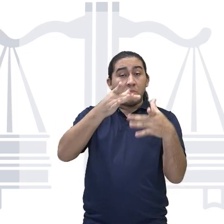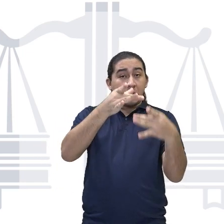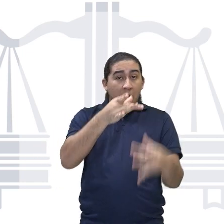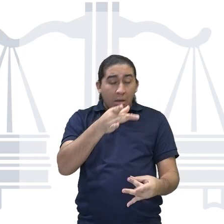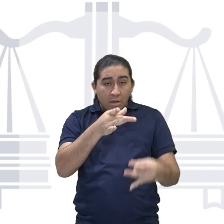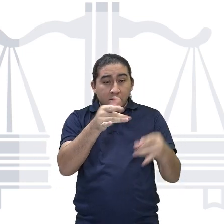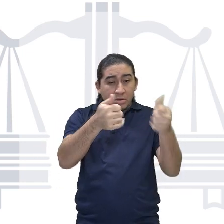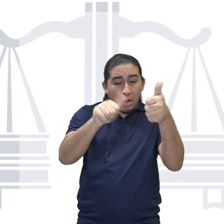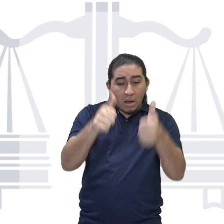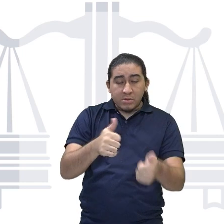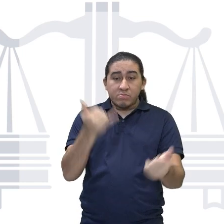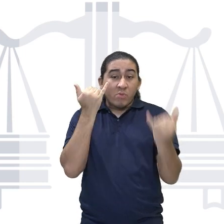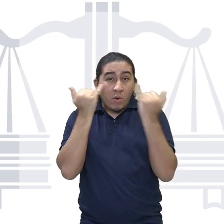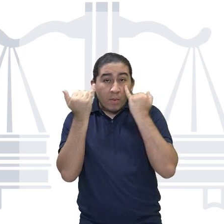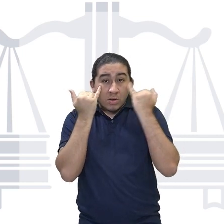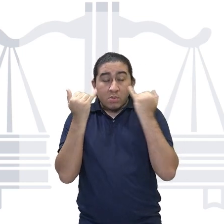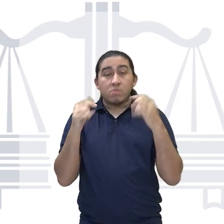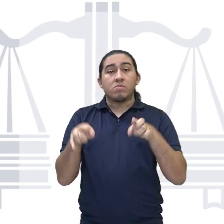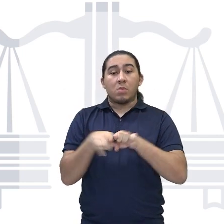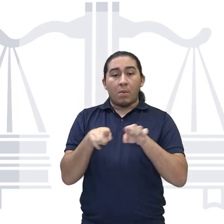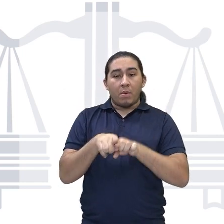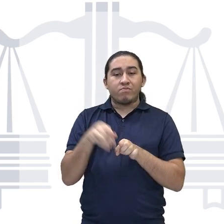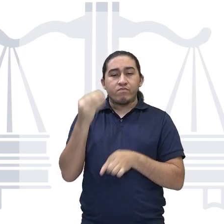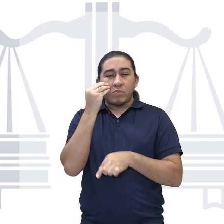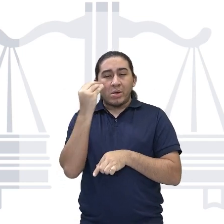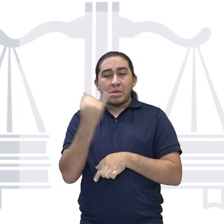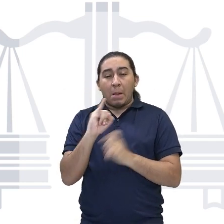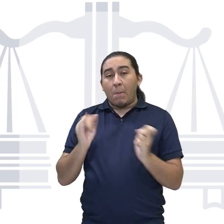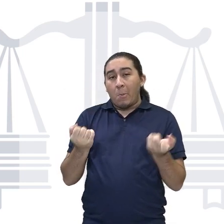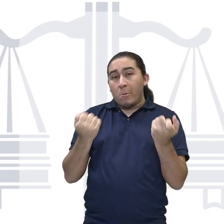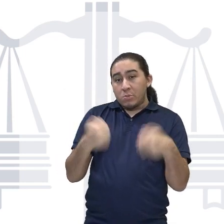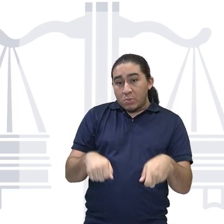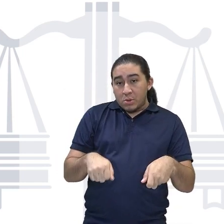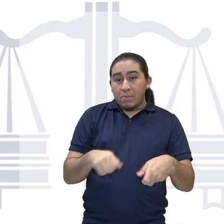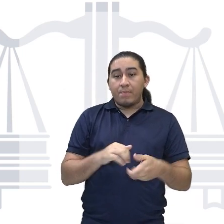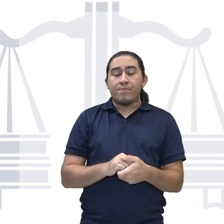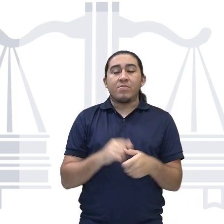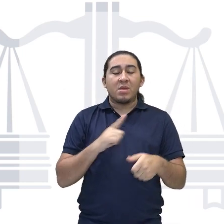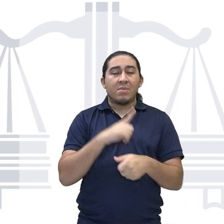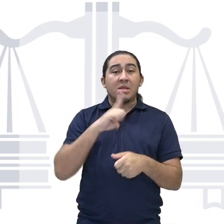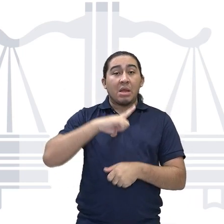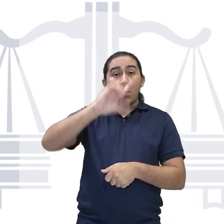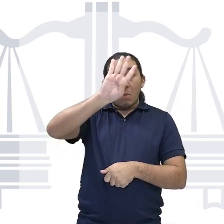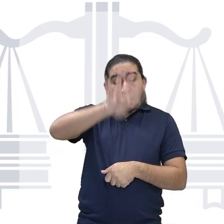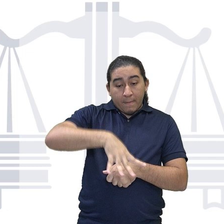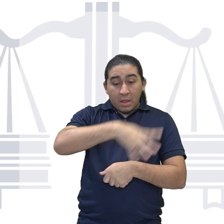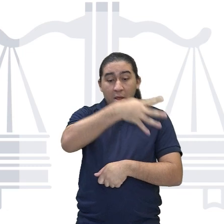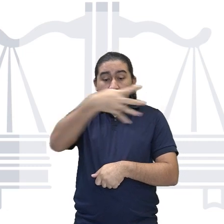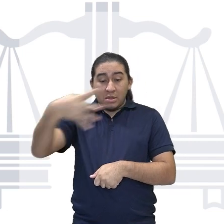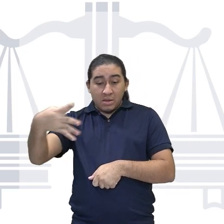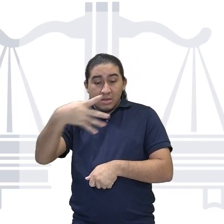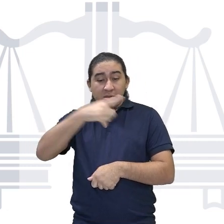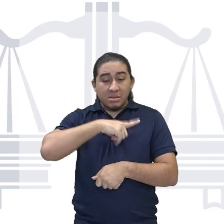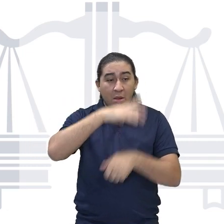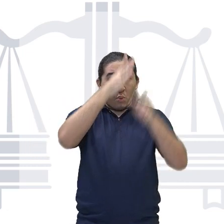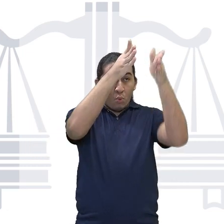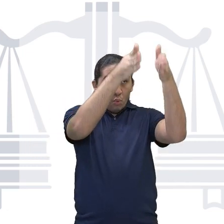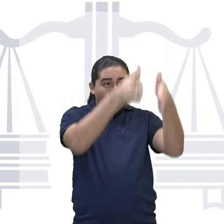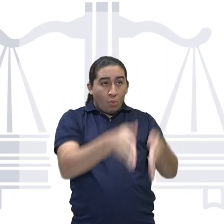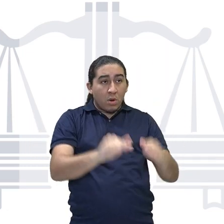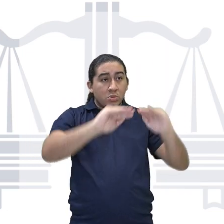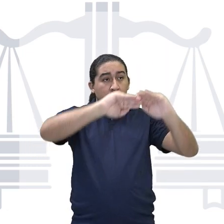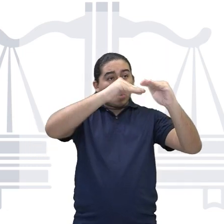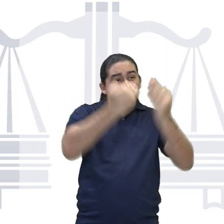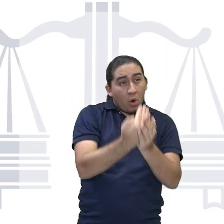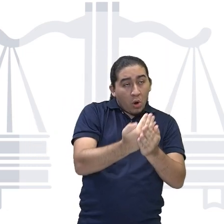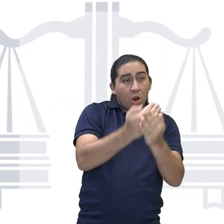máximo possível os equipamentos utilizados. Então, a gente tem também uma grande planilha em que a gente determina cada um dos códigos,